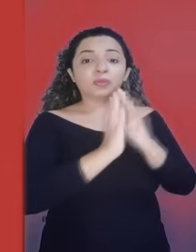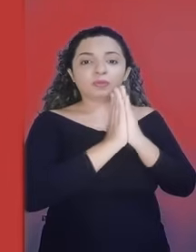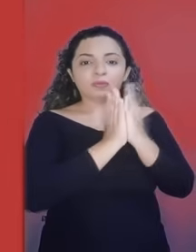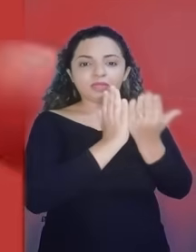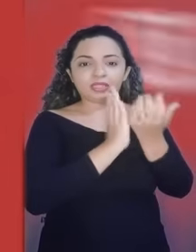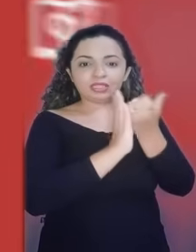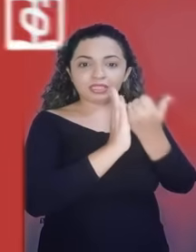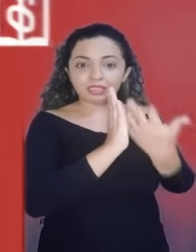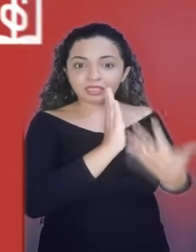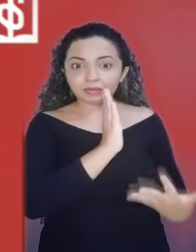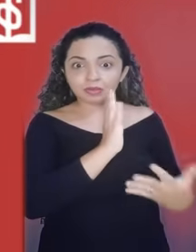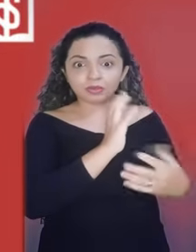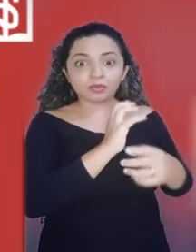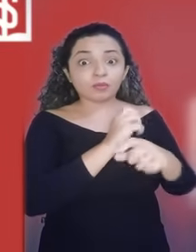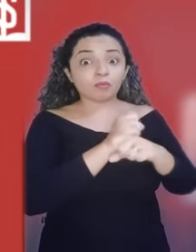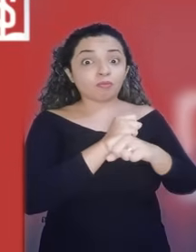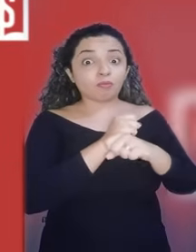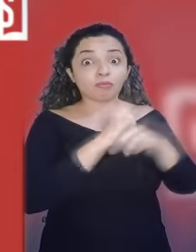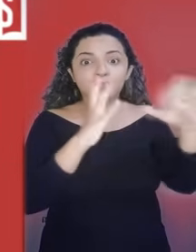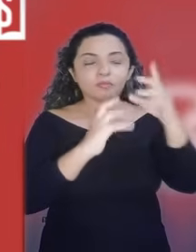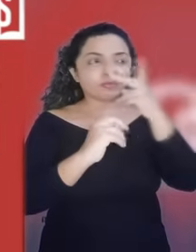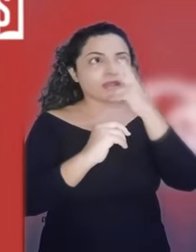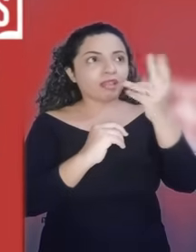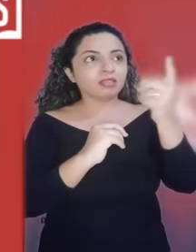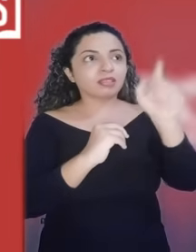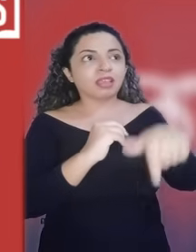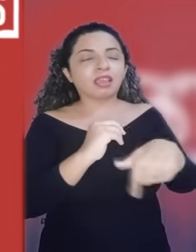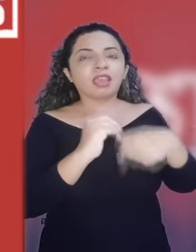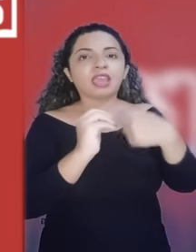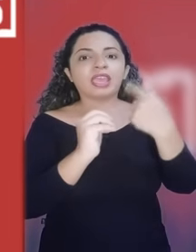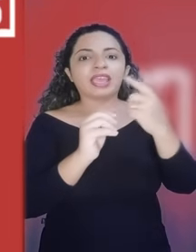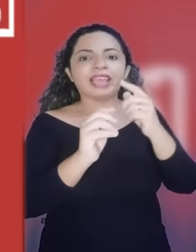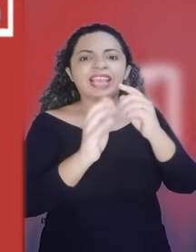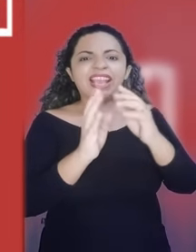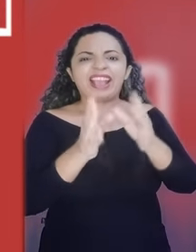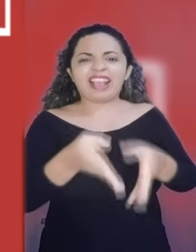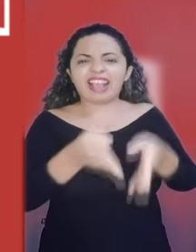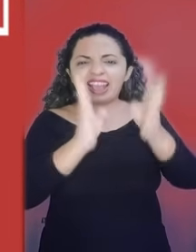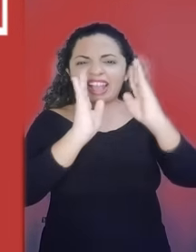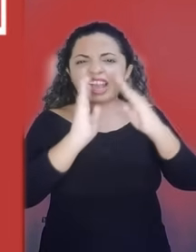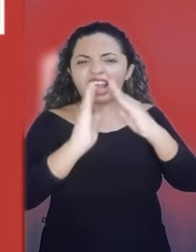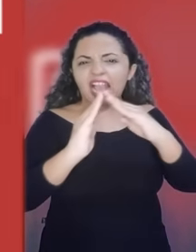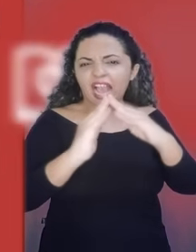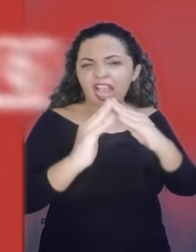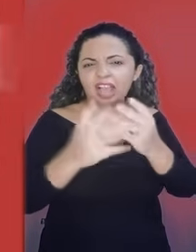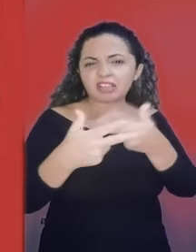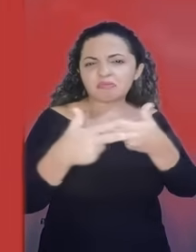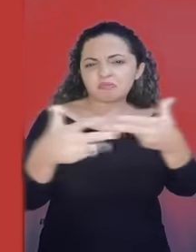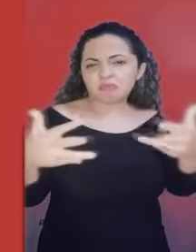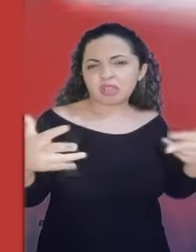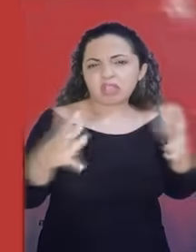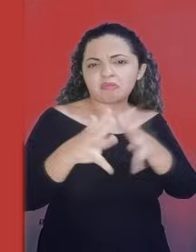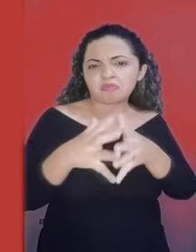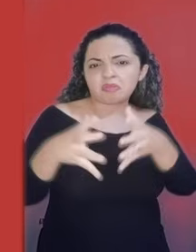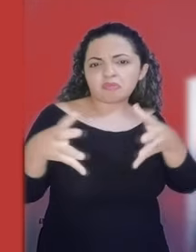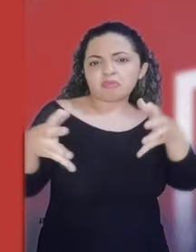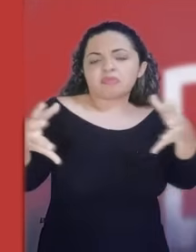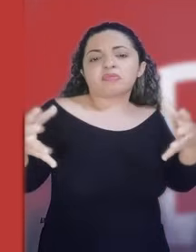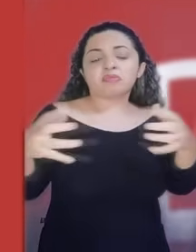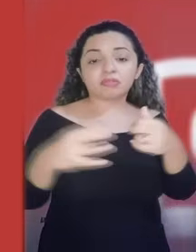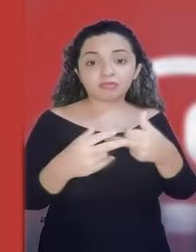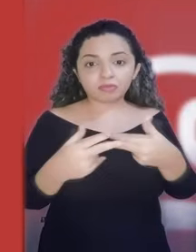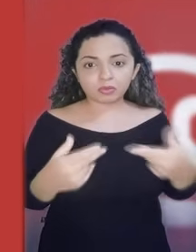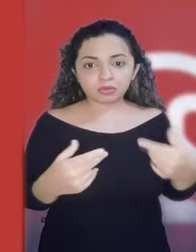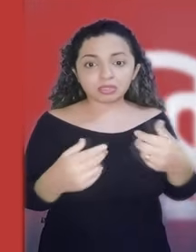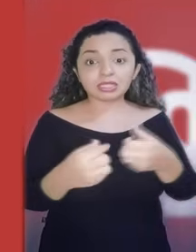explosão imobiliária ali do Rio de Janeiro nos anos 50 e 60, inaugurando ali como um percussor da antropologia